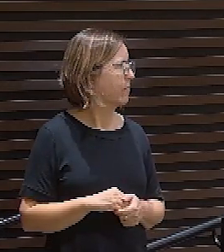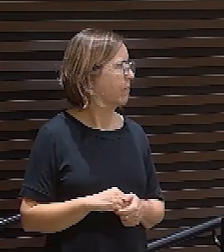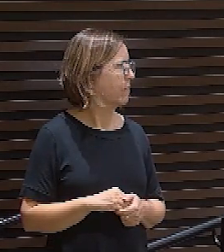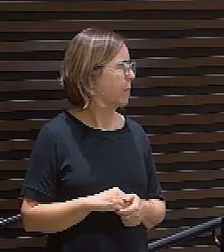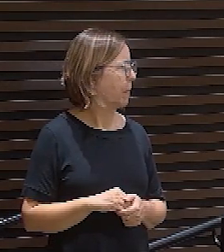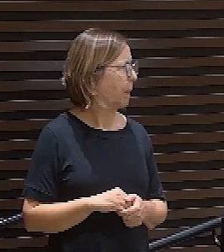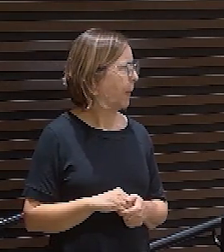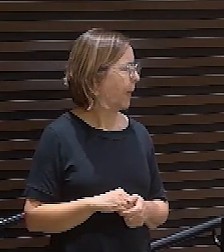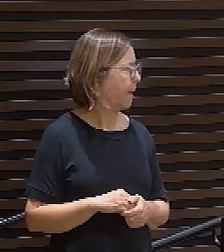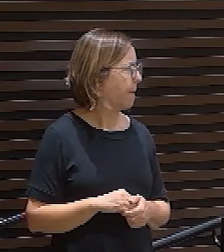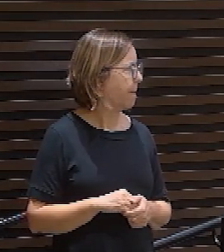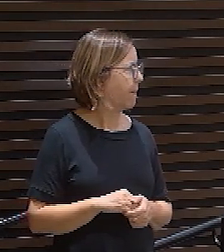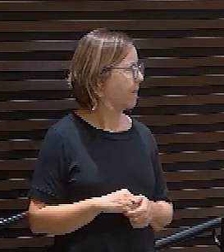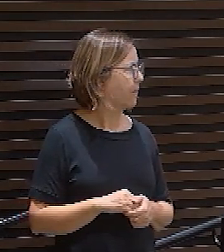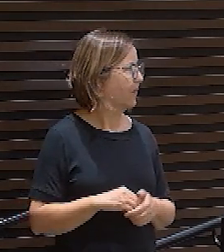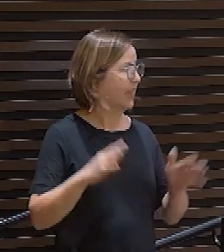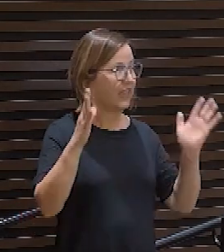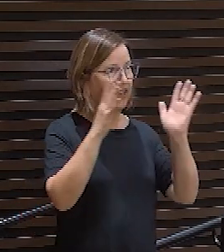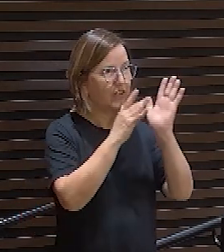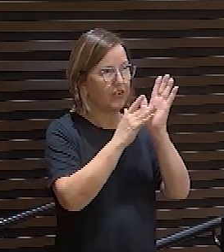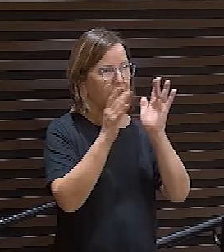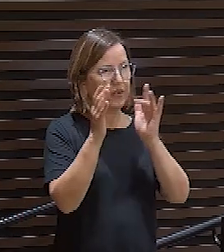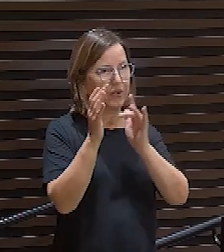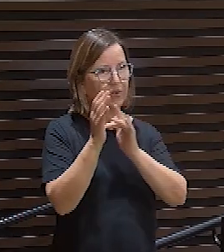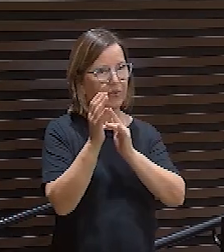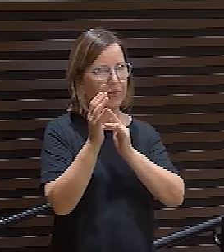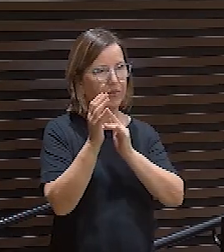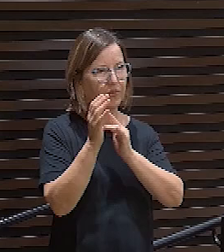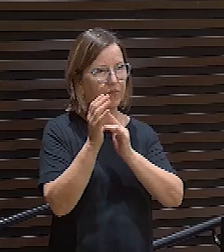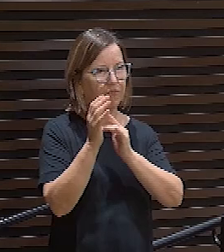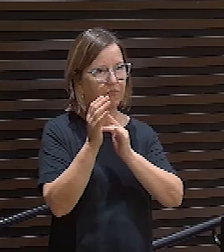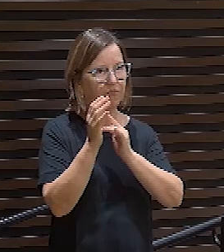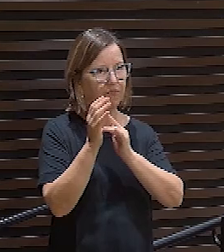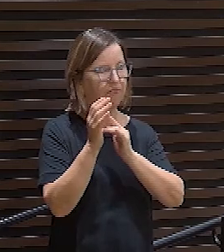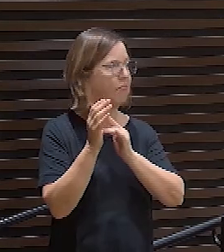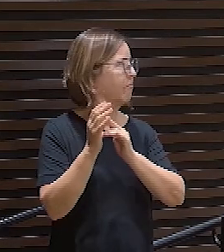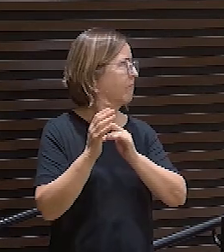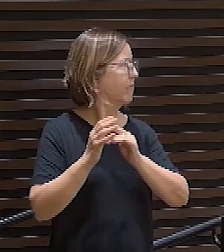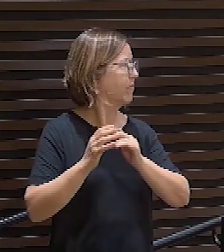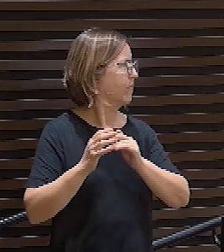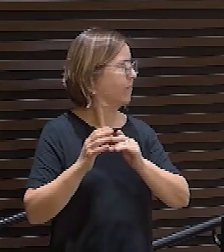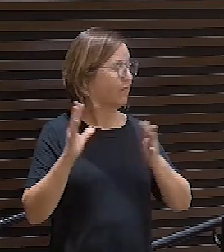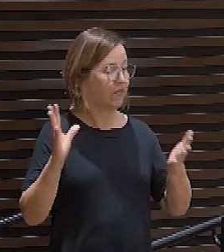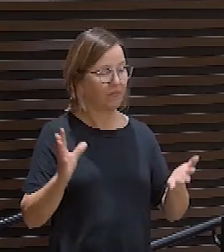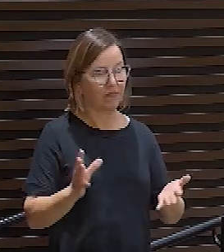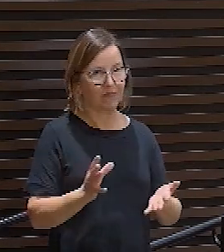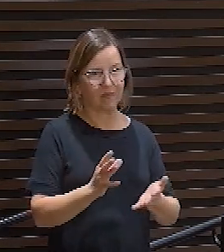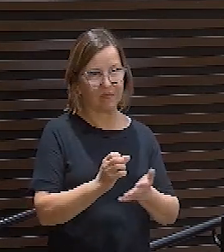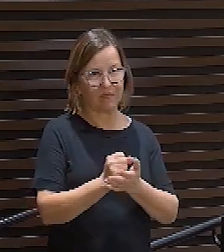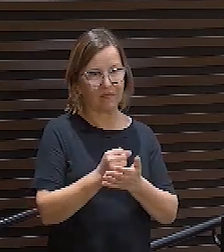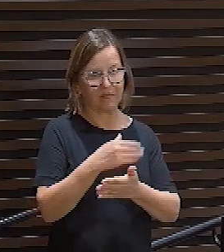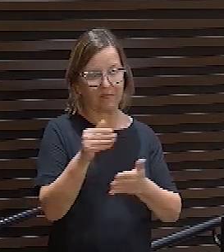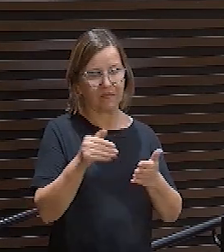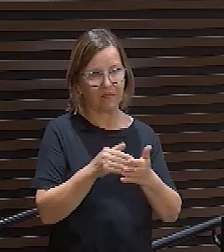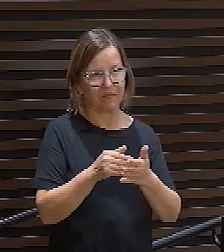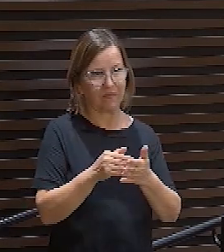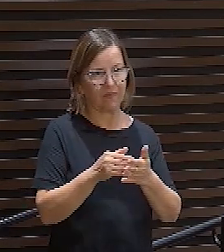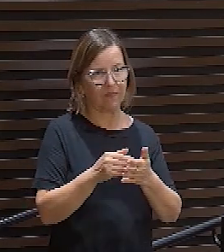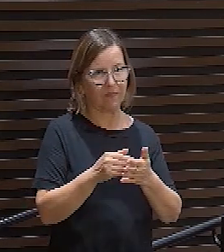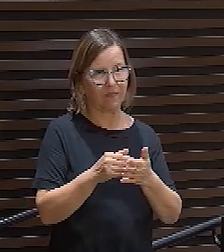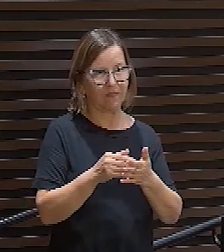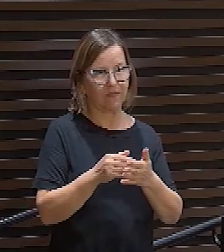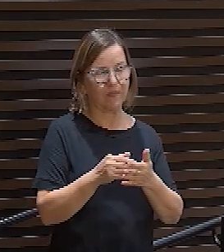Jesus. Jesus redimiu tudo onde? Nele. E o que